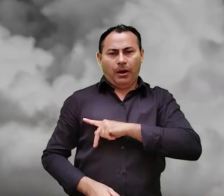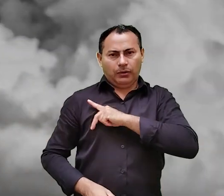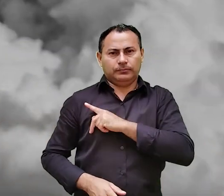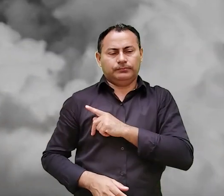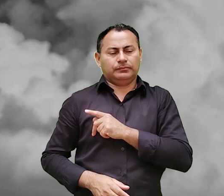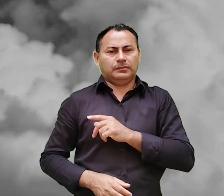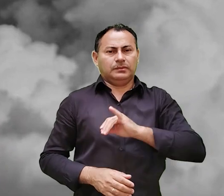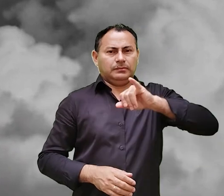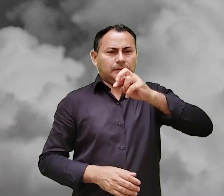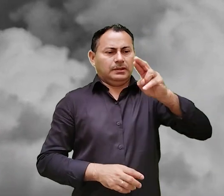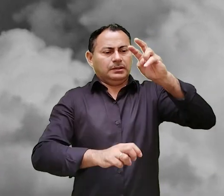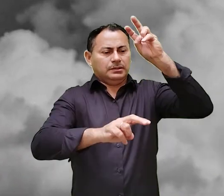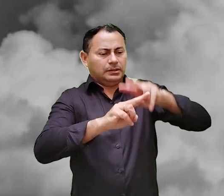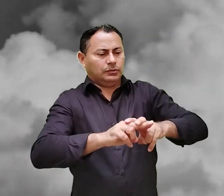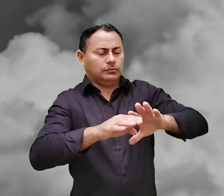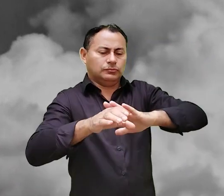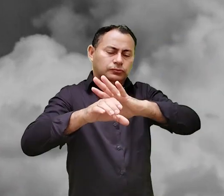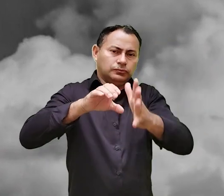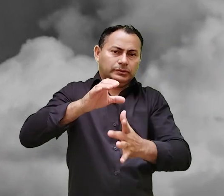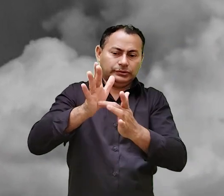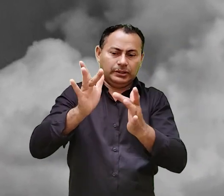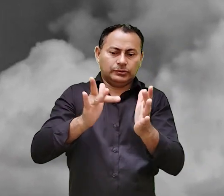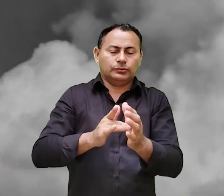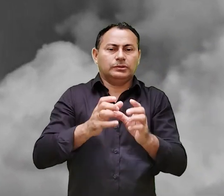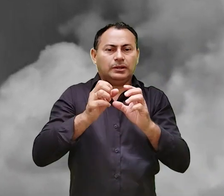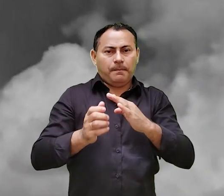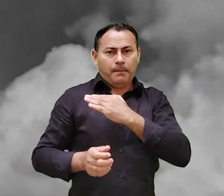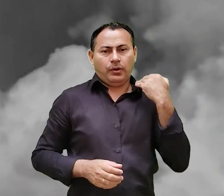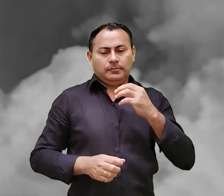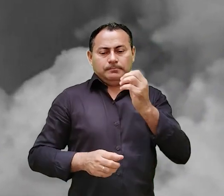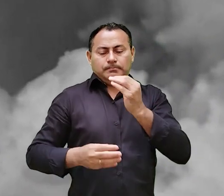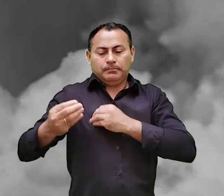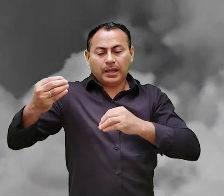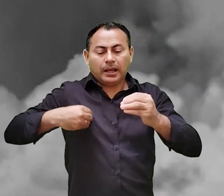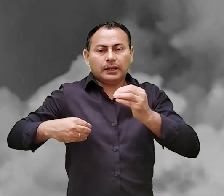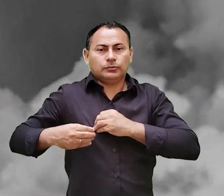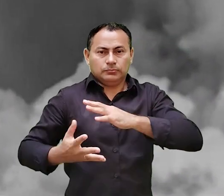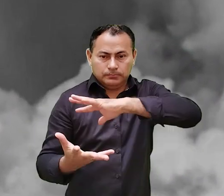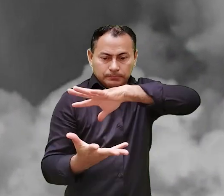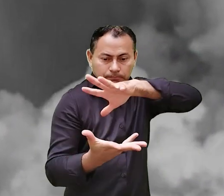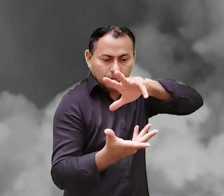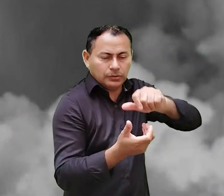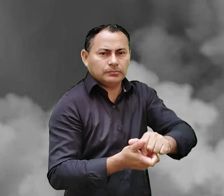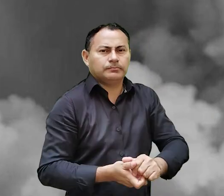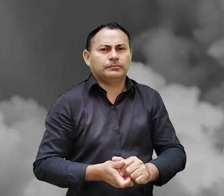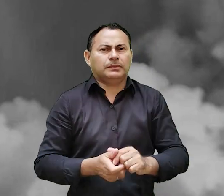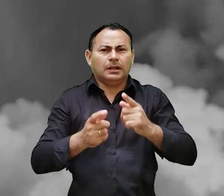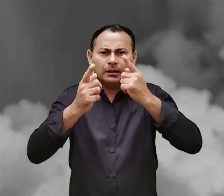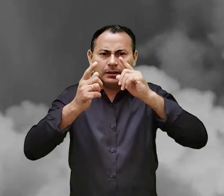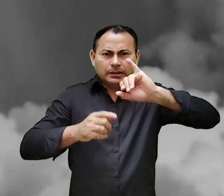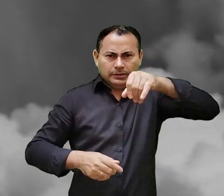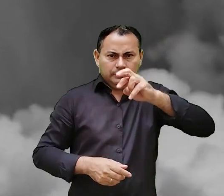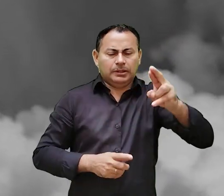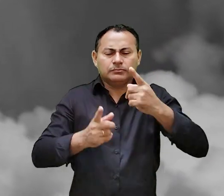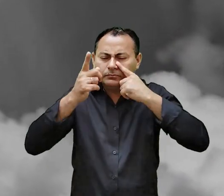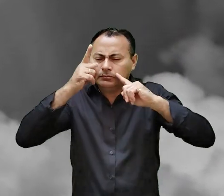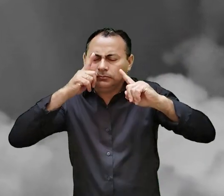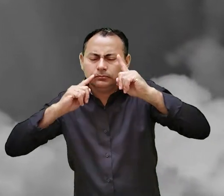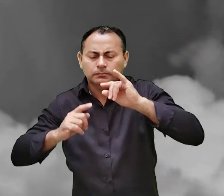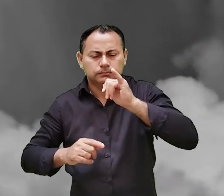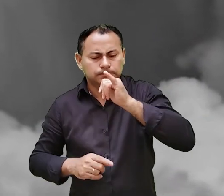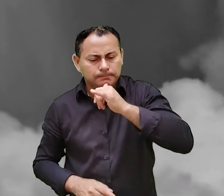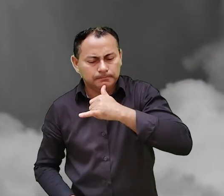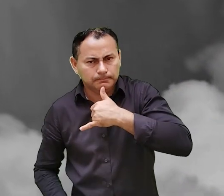Ele sentou-se naquela gruta exatamente onde Jesus iria morrer pelos pecados do mundo. Ele lamentou e chorou em